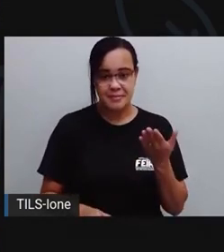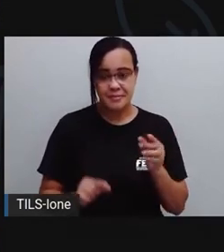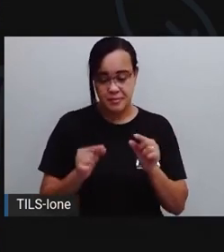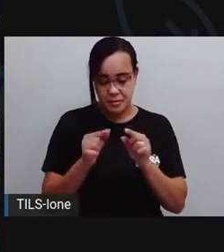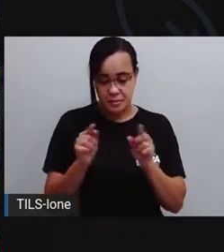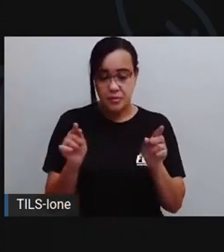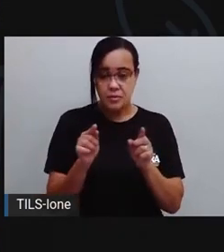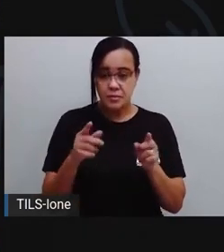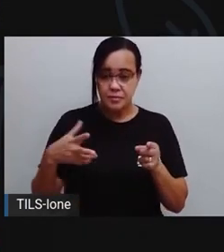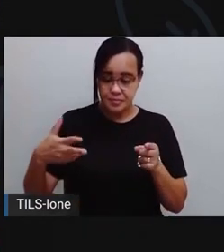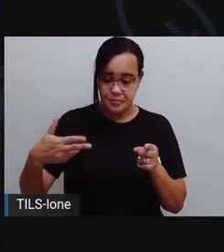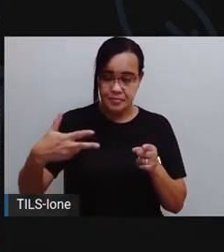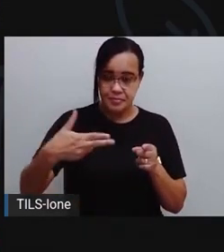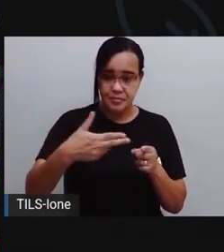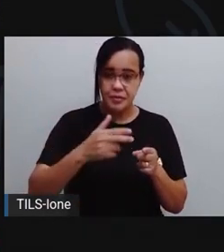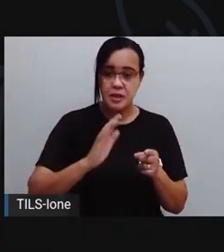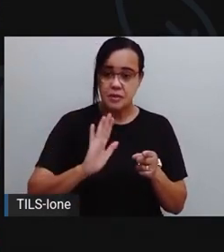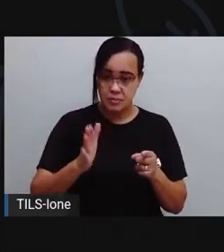ó.